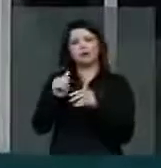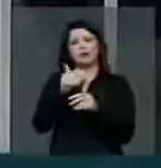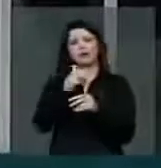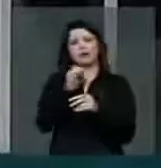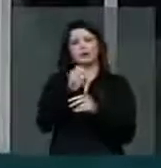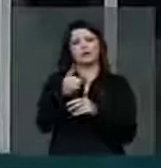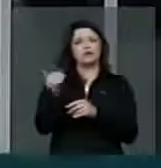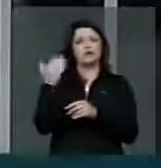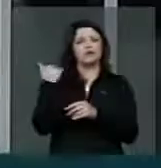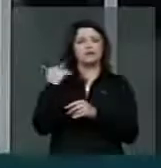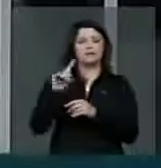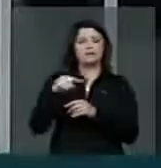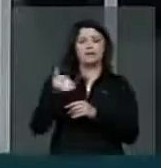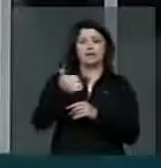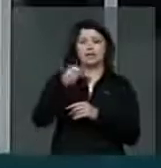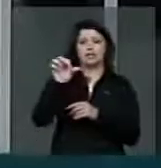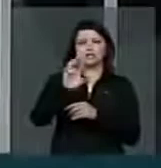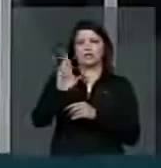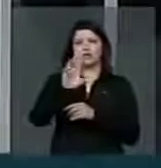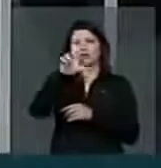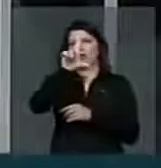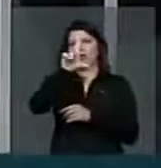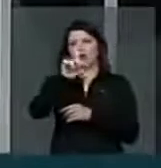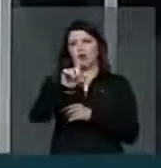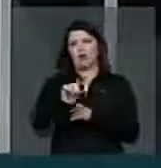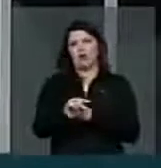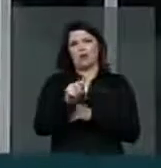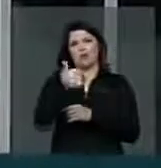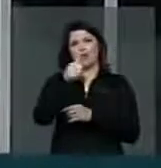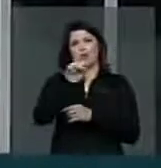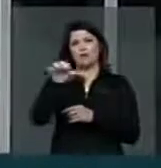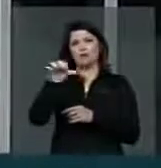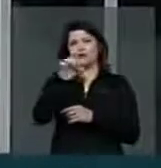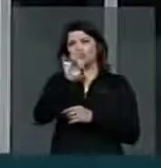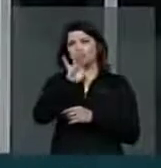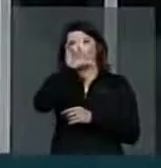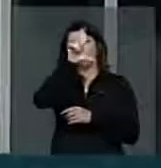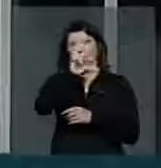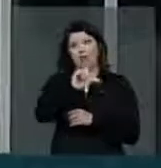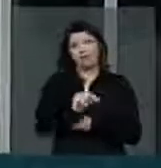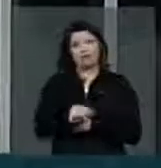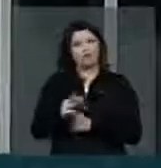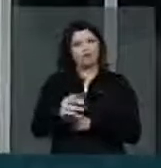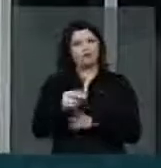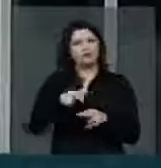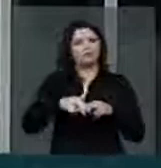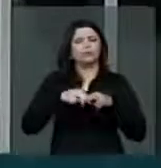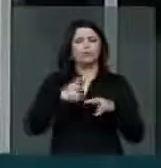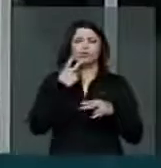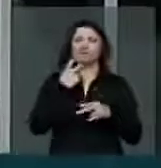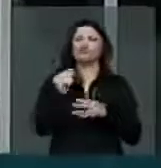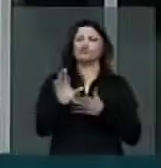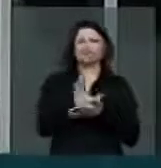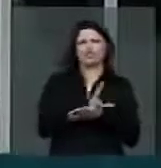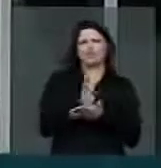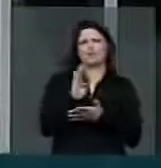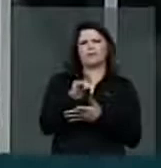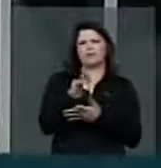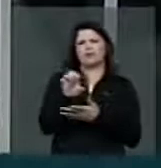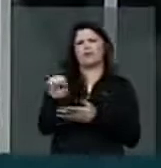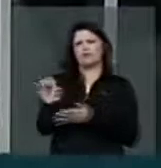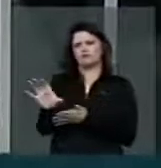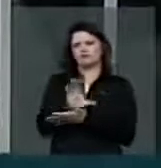estavam mais de R$ 19,00, estão a menos de R$ 1,99. Então, e receberam recurso do BNDES.